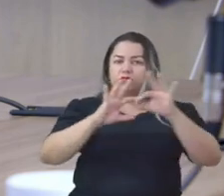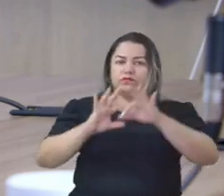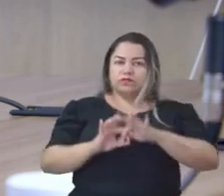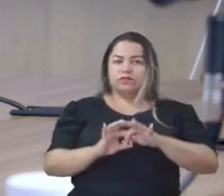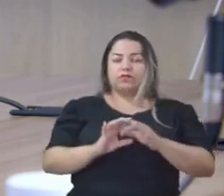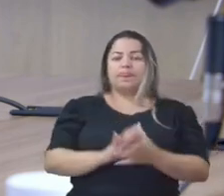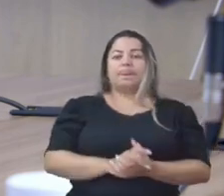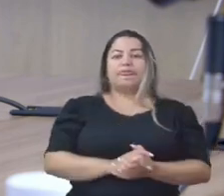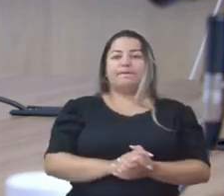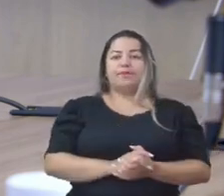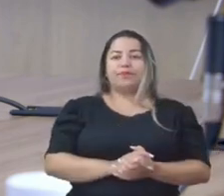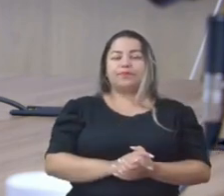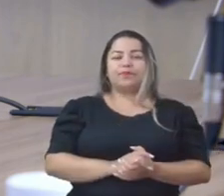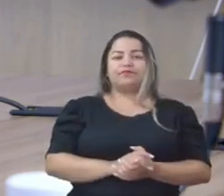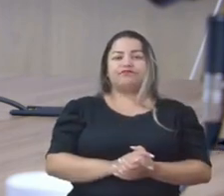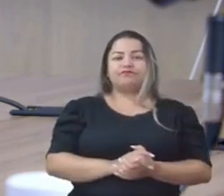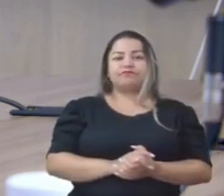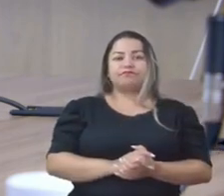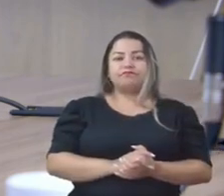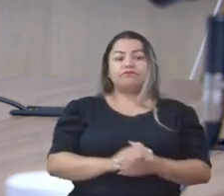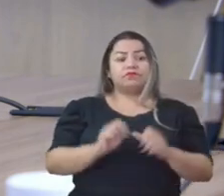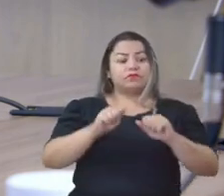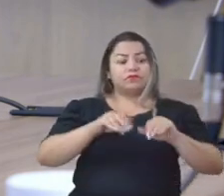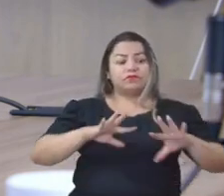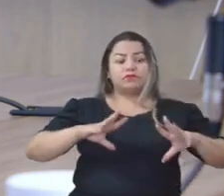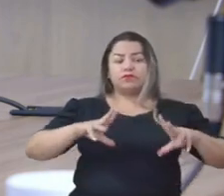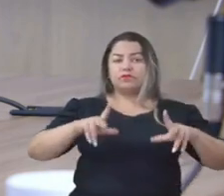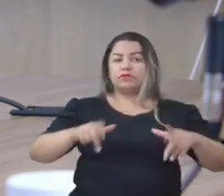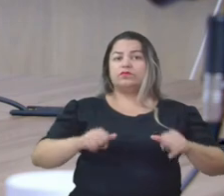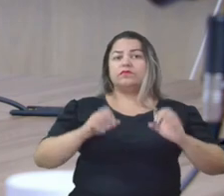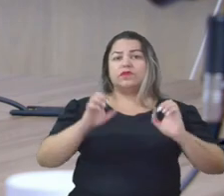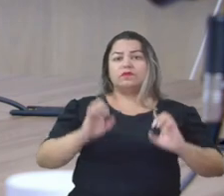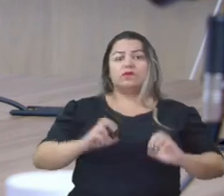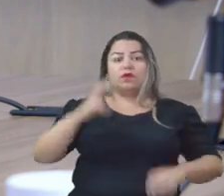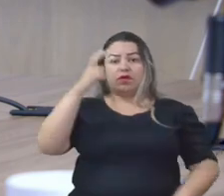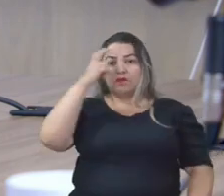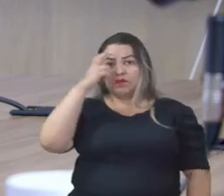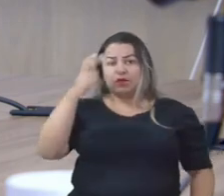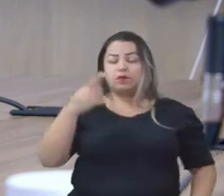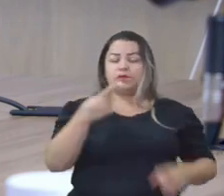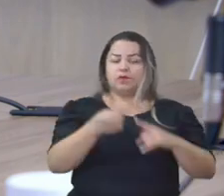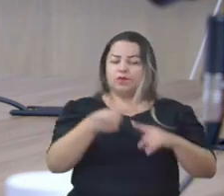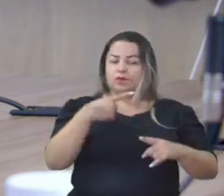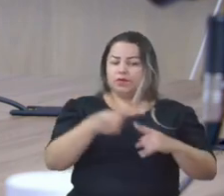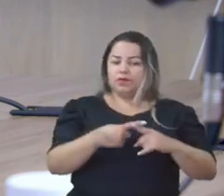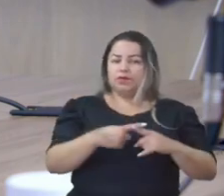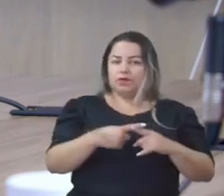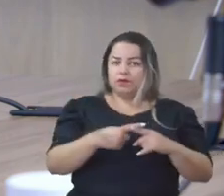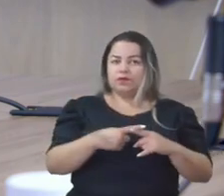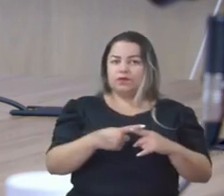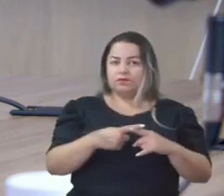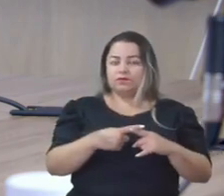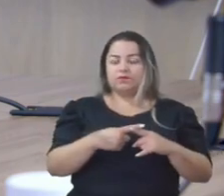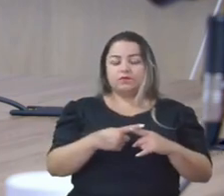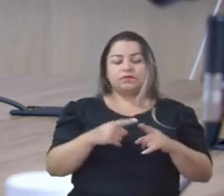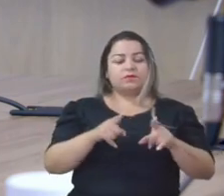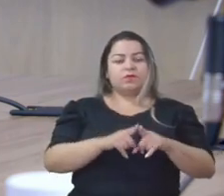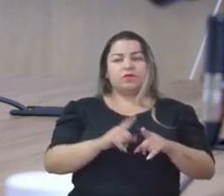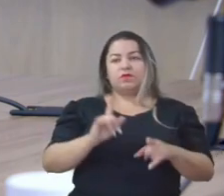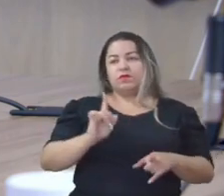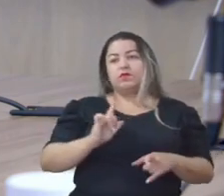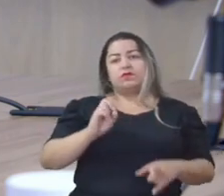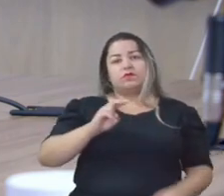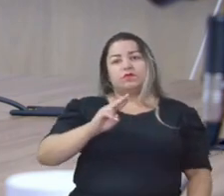que eles tiveram que mudar toda a estrutura da cultura, porque são, digamos assim, usam um tipo de pena que só tem no